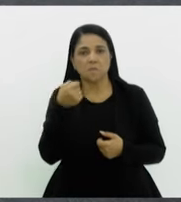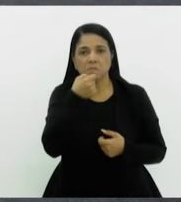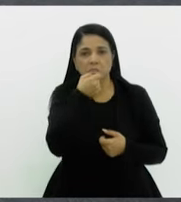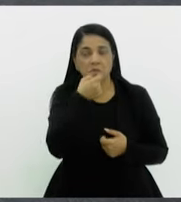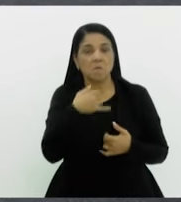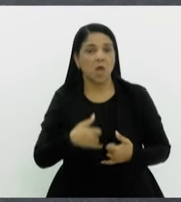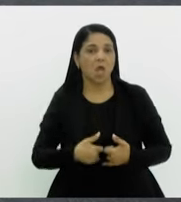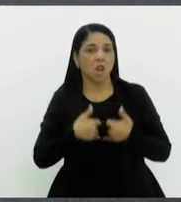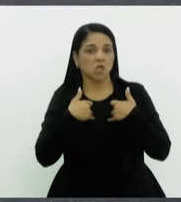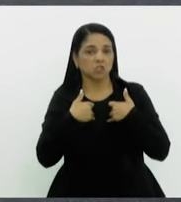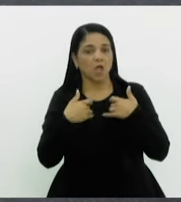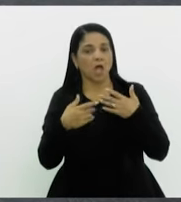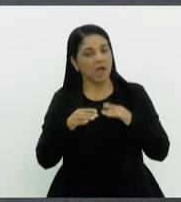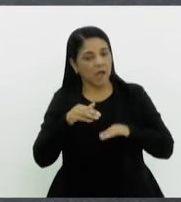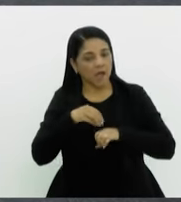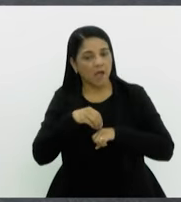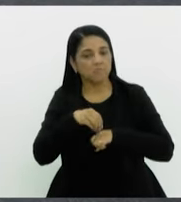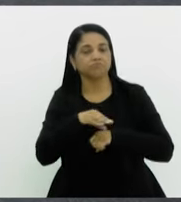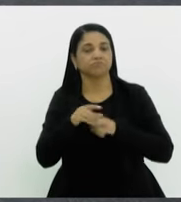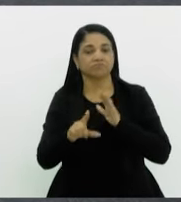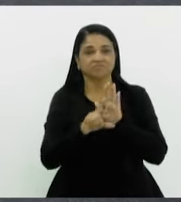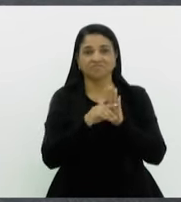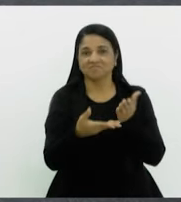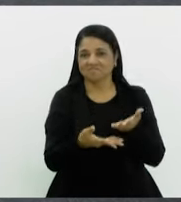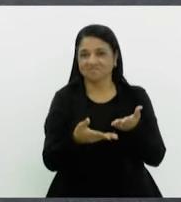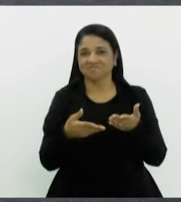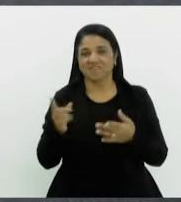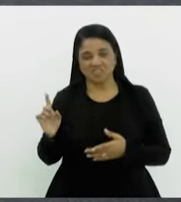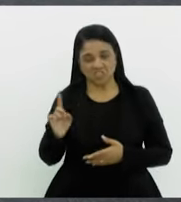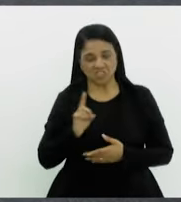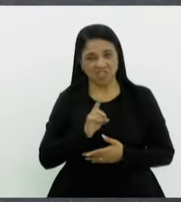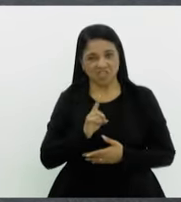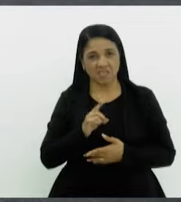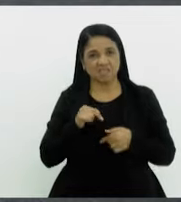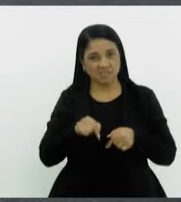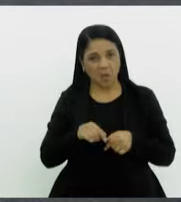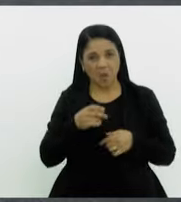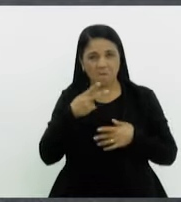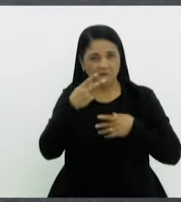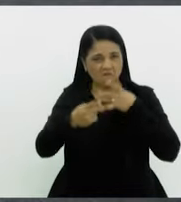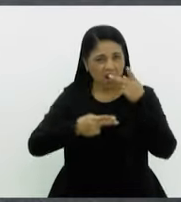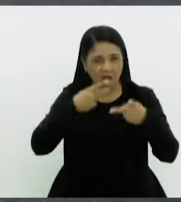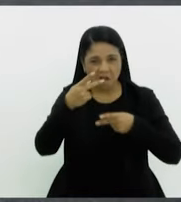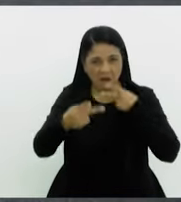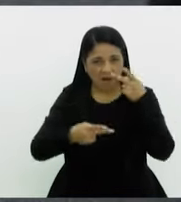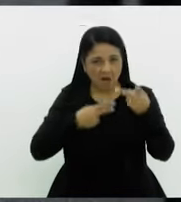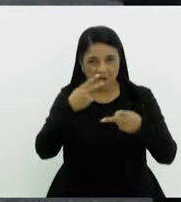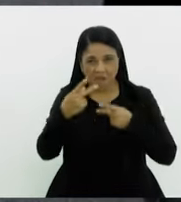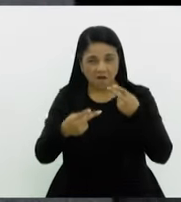por exemplo, essa iniciativa. Então, chegam aqui para dizer de maneira